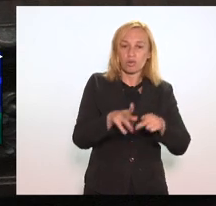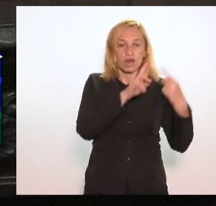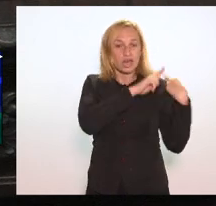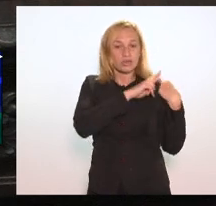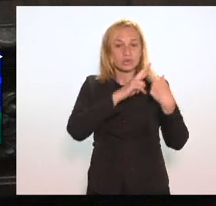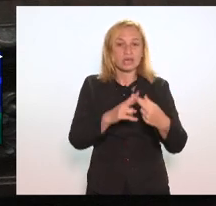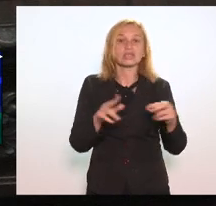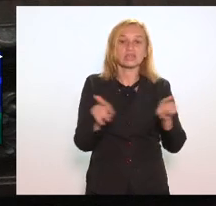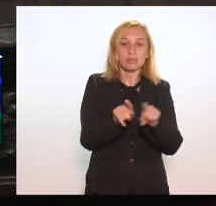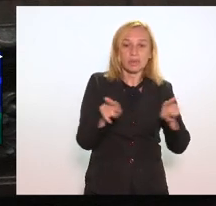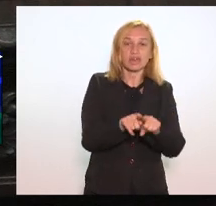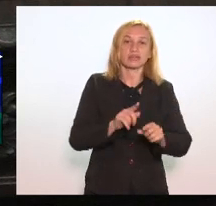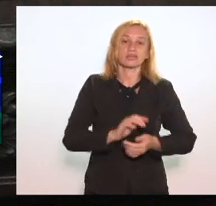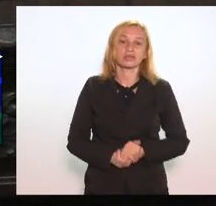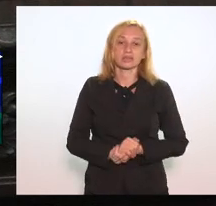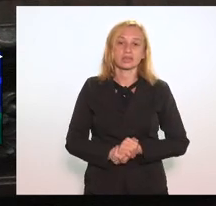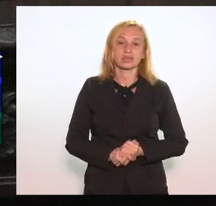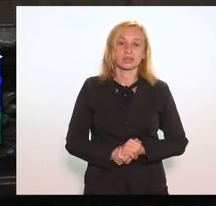responsabilidade